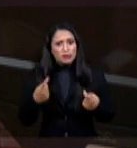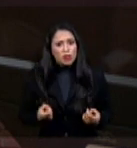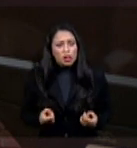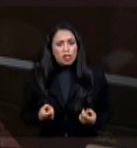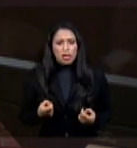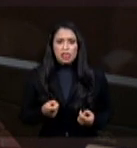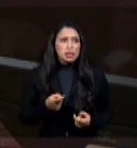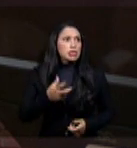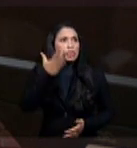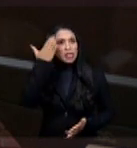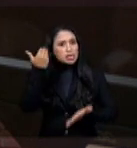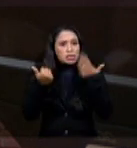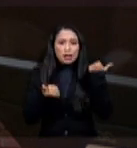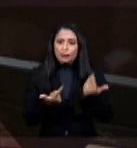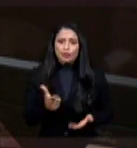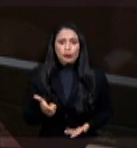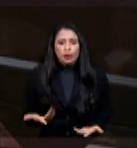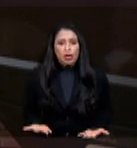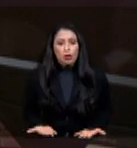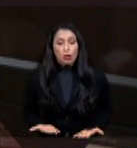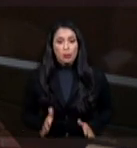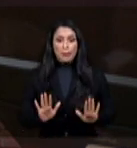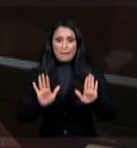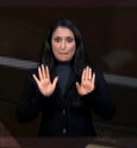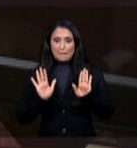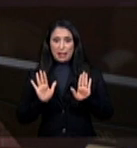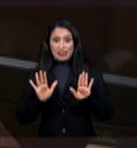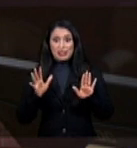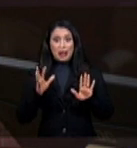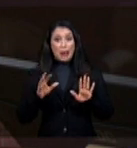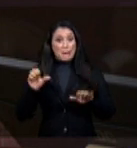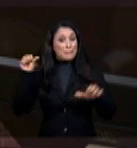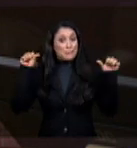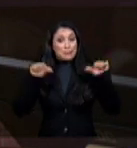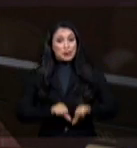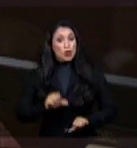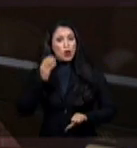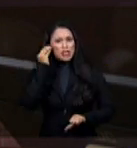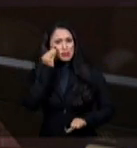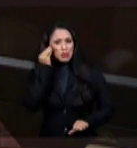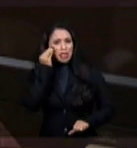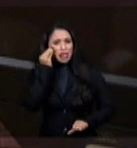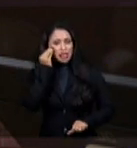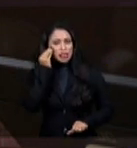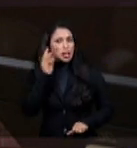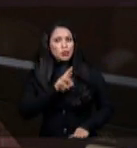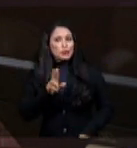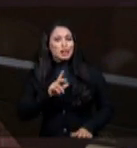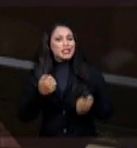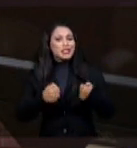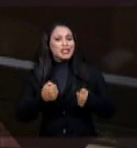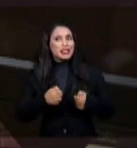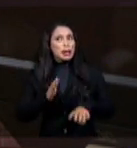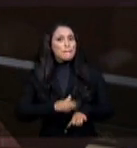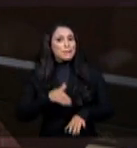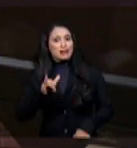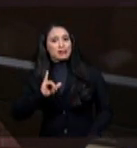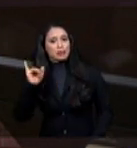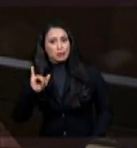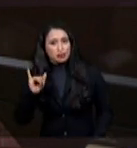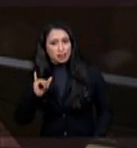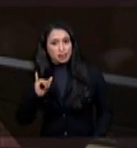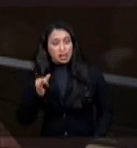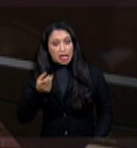ser esquecido, não tem como passar por cima, mas eu digo que a pior experiência da nossa vida não precisa ser a mais importante. E as pessoas que têm apoio,